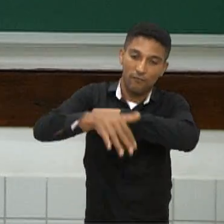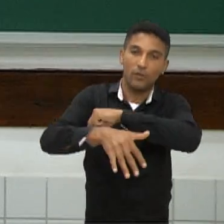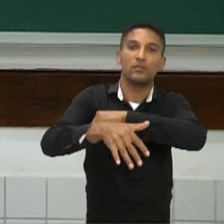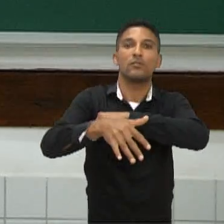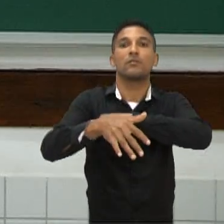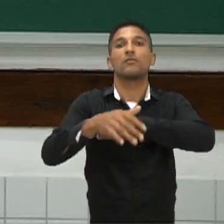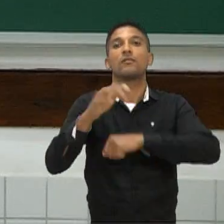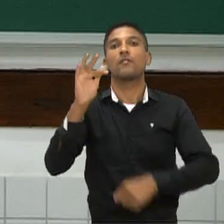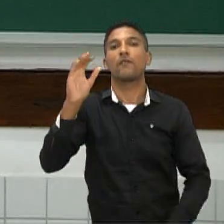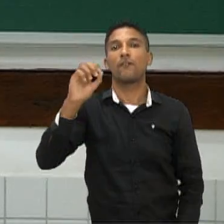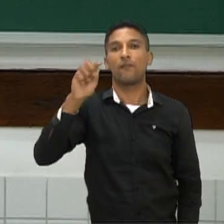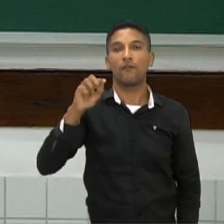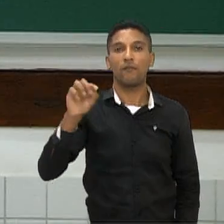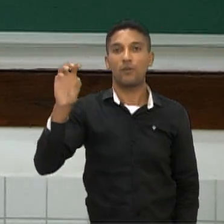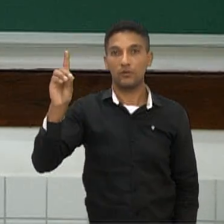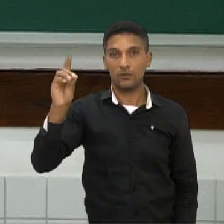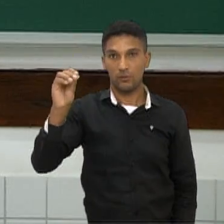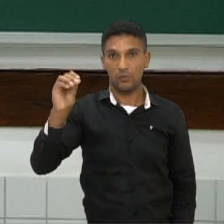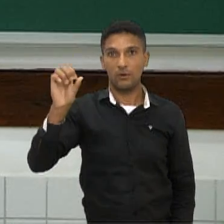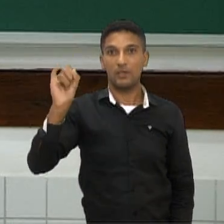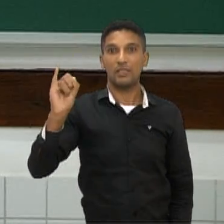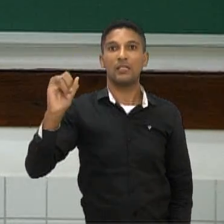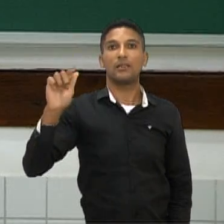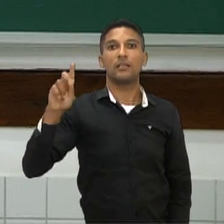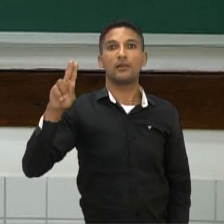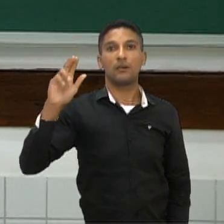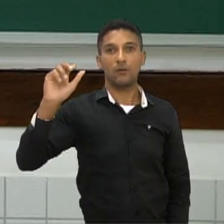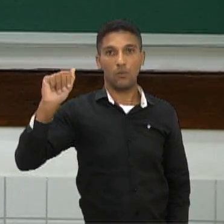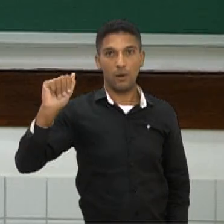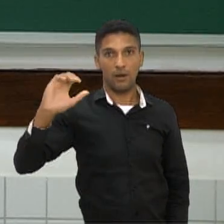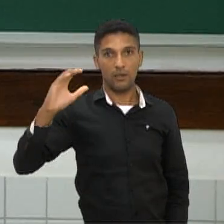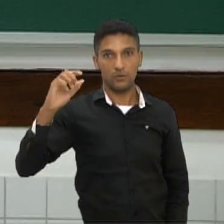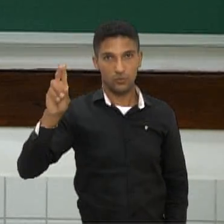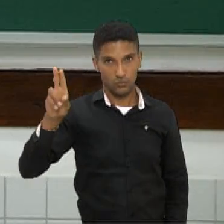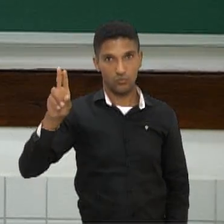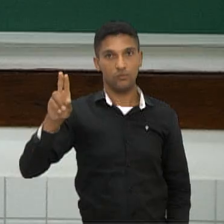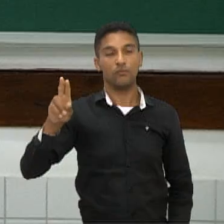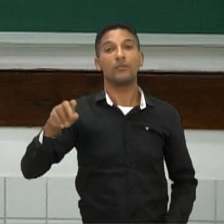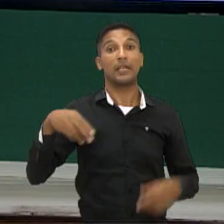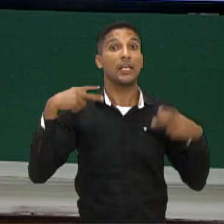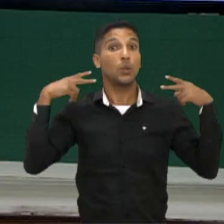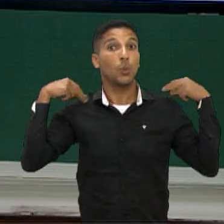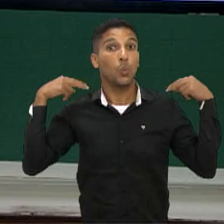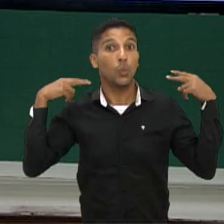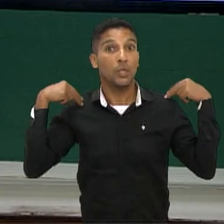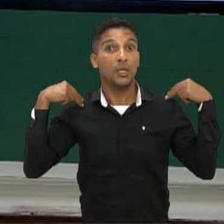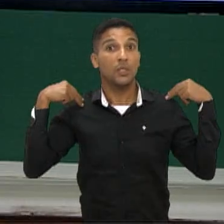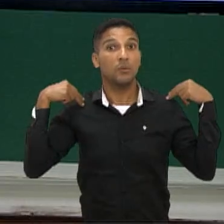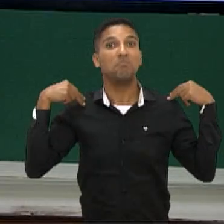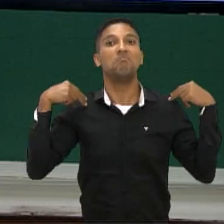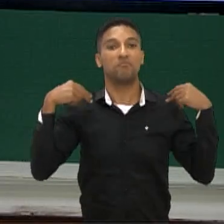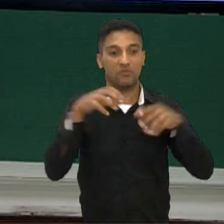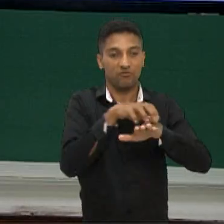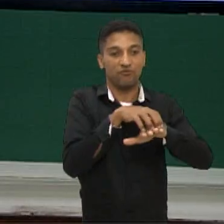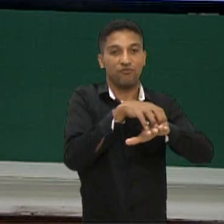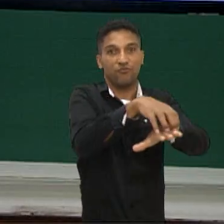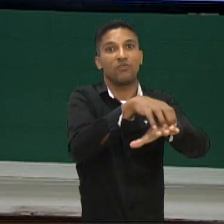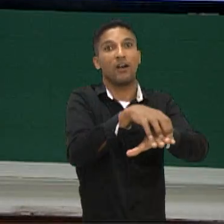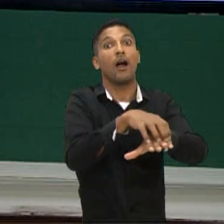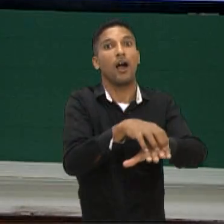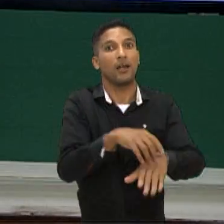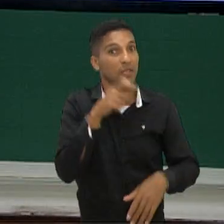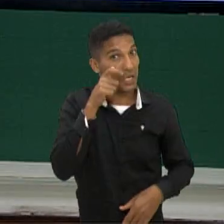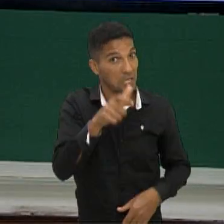parte turística é uma das principais também. Litoral do estado, quando a gente fala de litoral, também